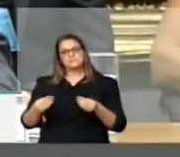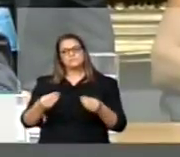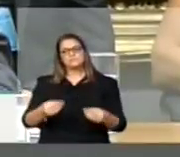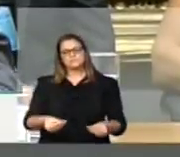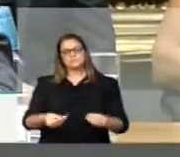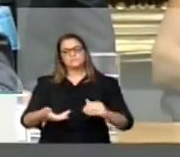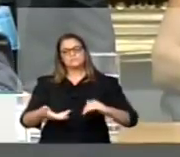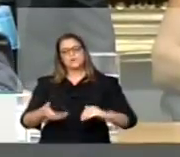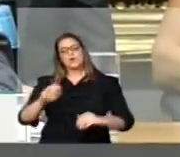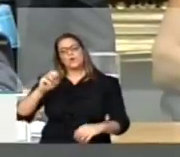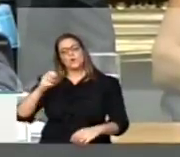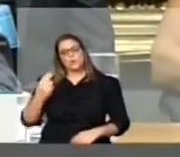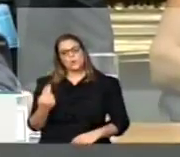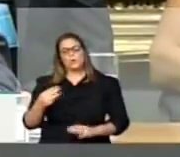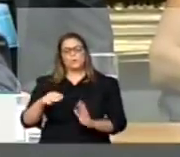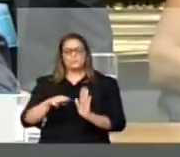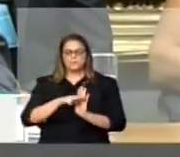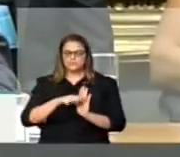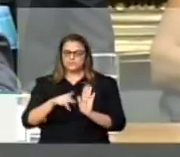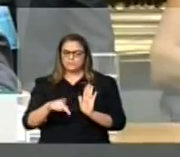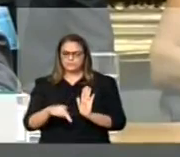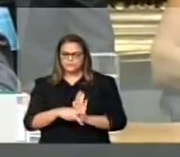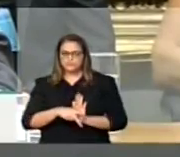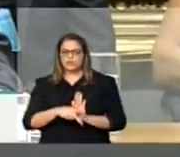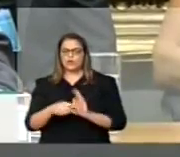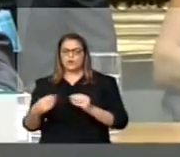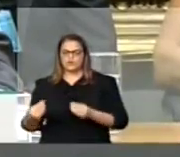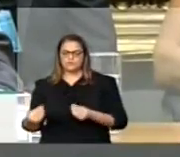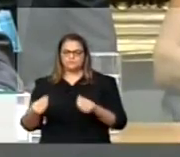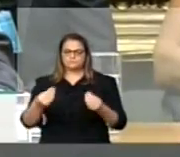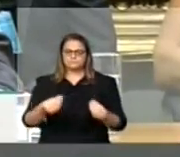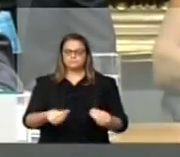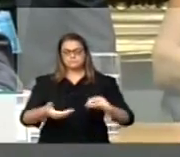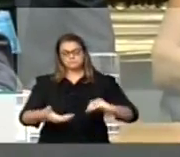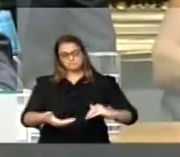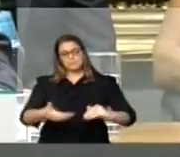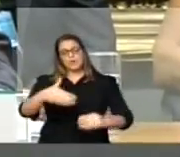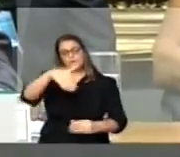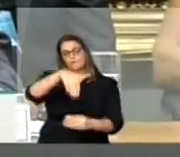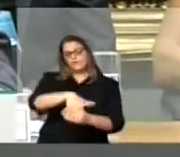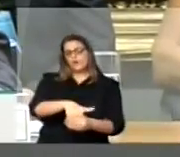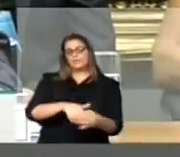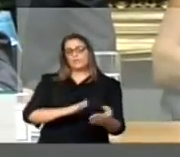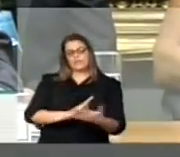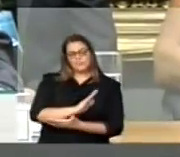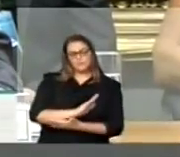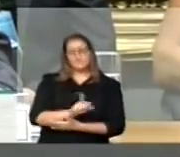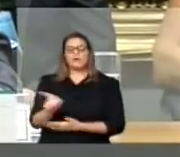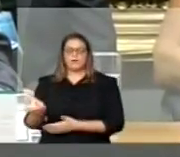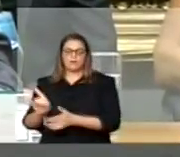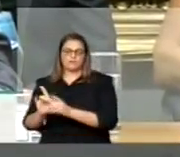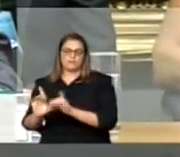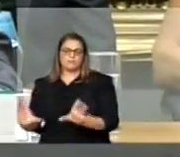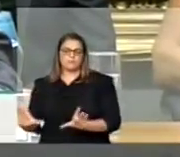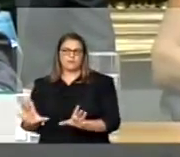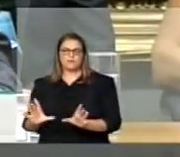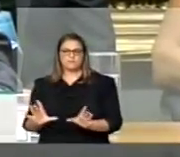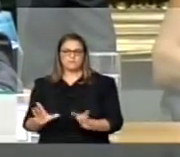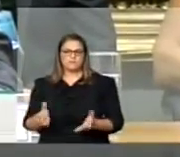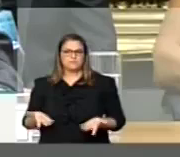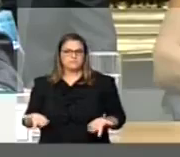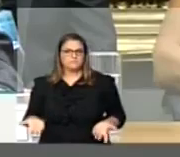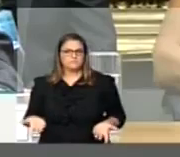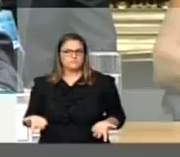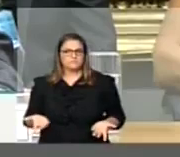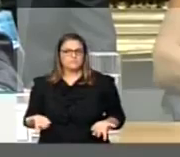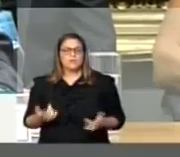medida provisória. Nessas condições, diante das dificuldades e do comprometimento da meta, o